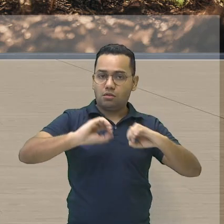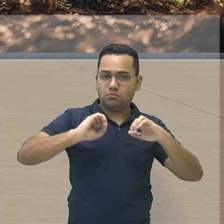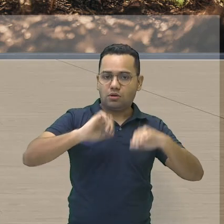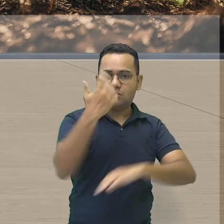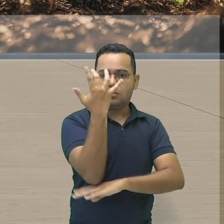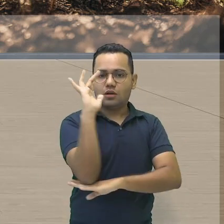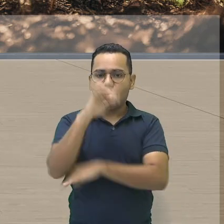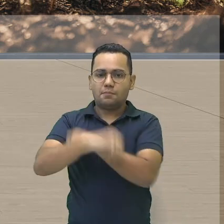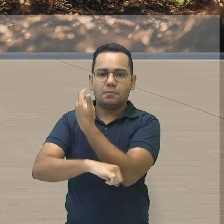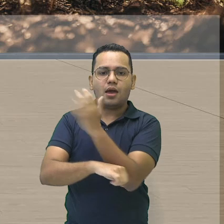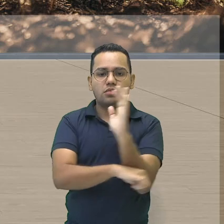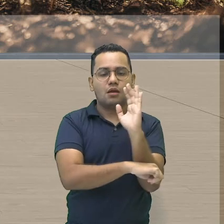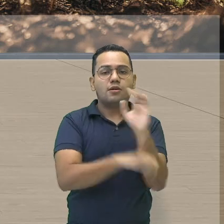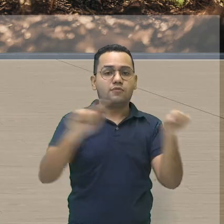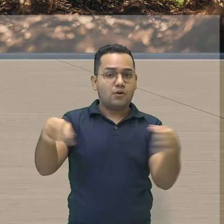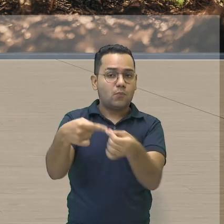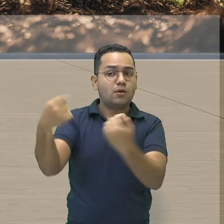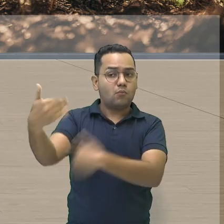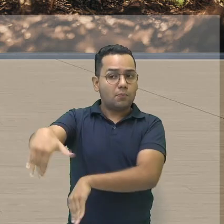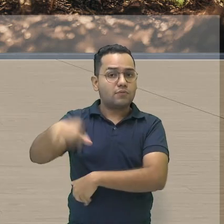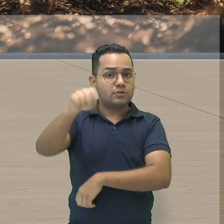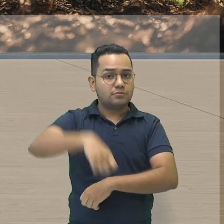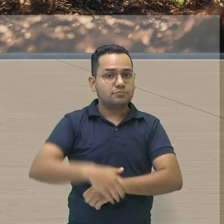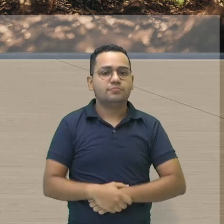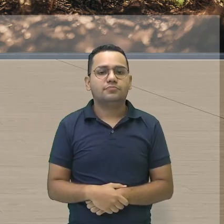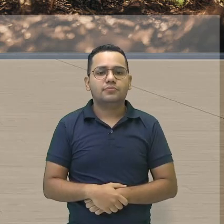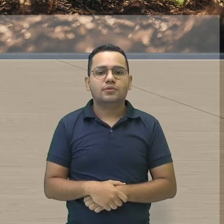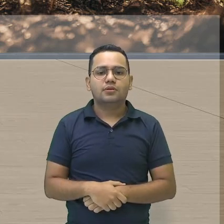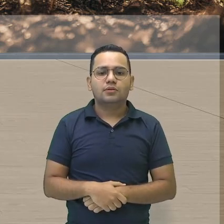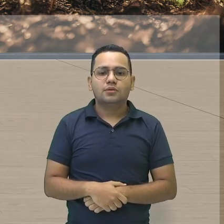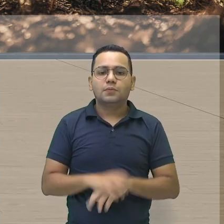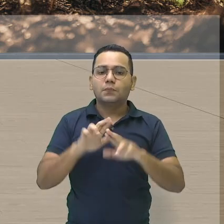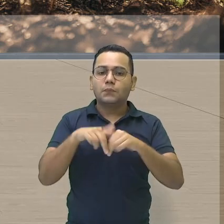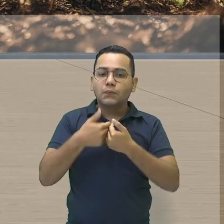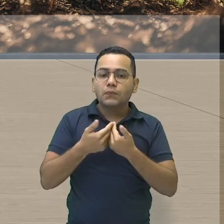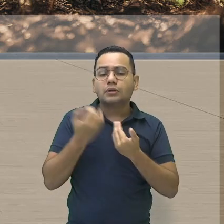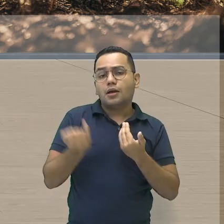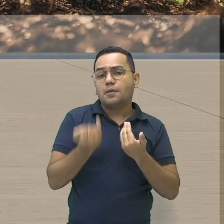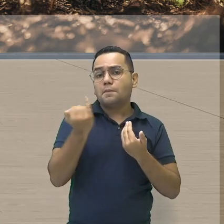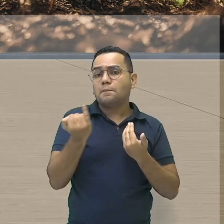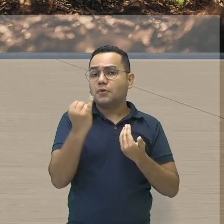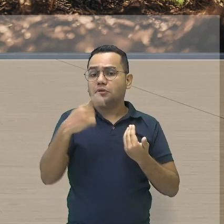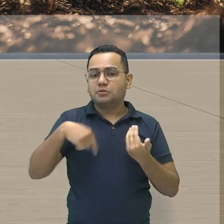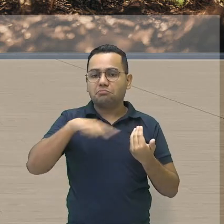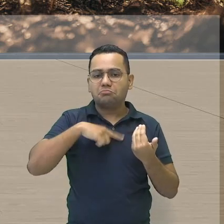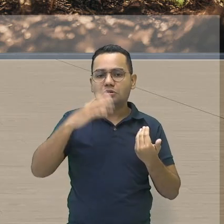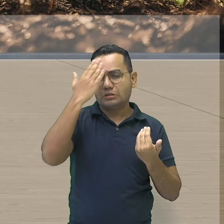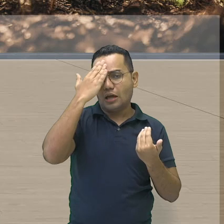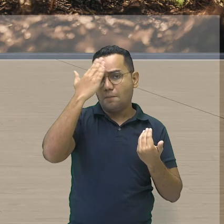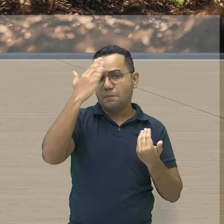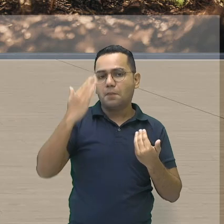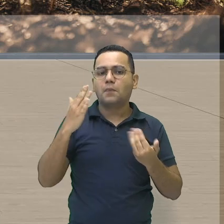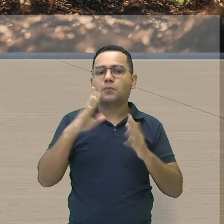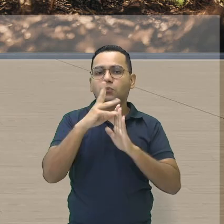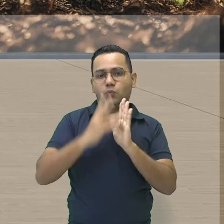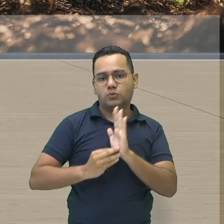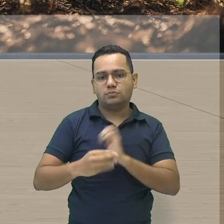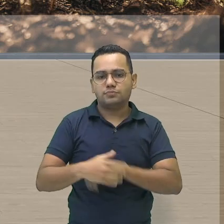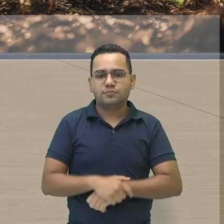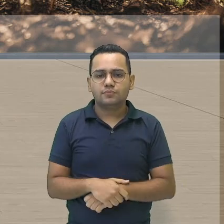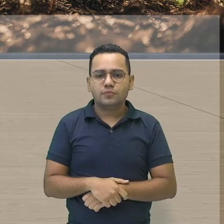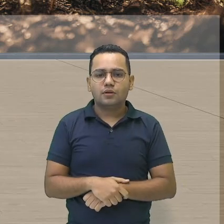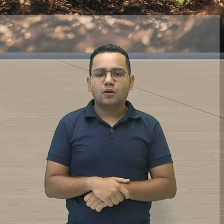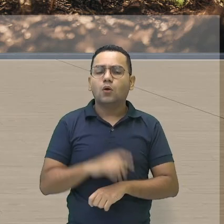conteúdo que eu irei abordar com vocês na avaliação. Então, a gente precisa saber alguns pontos que são importantes, tipo, o que